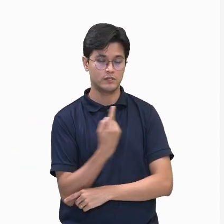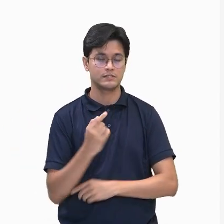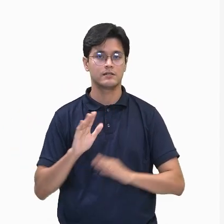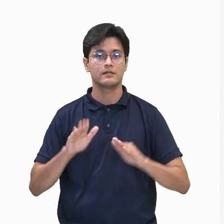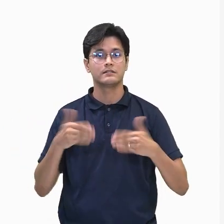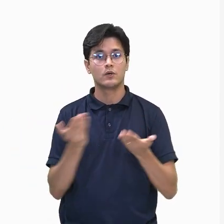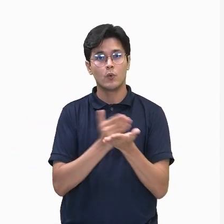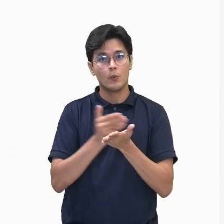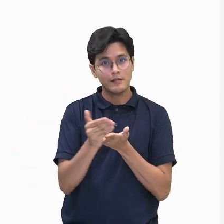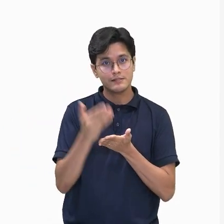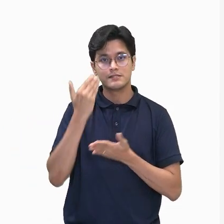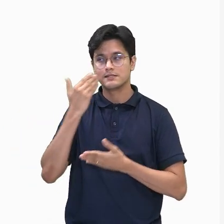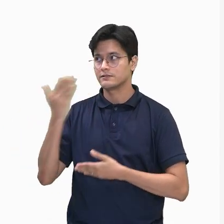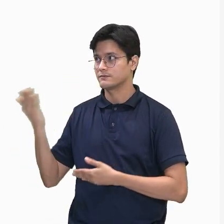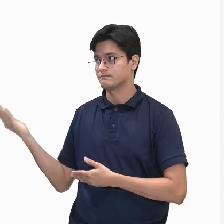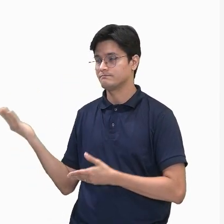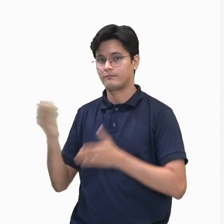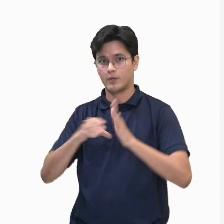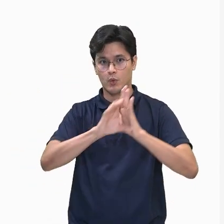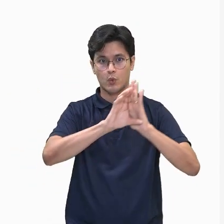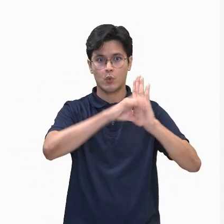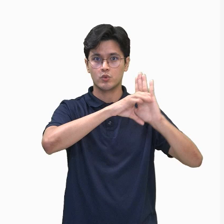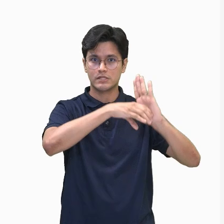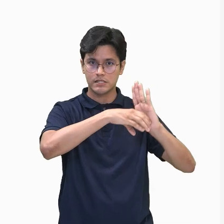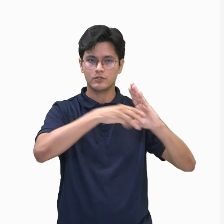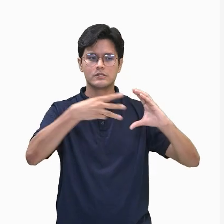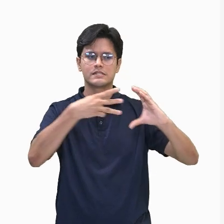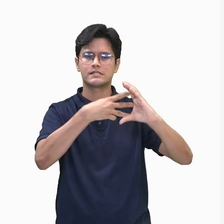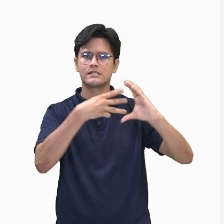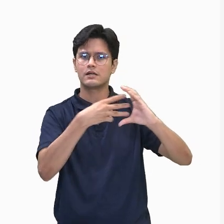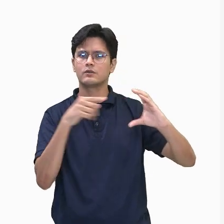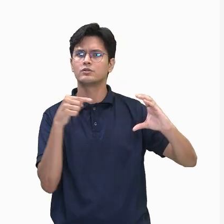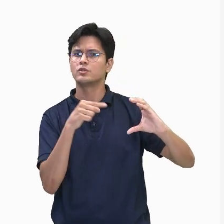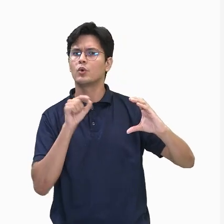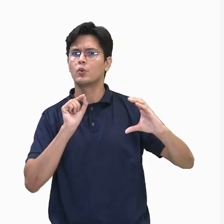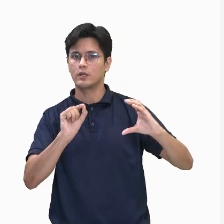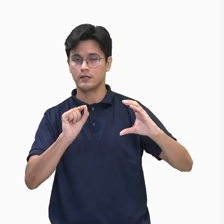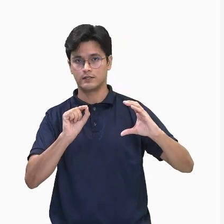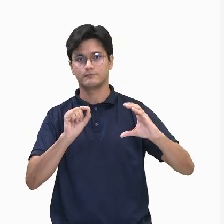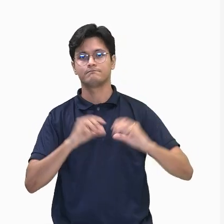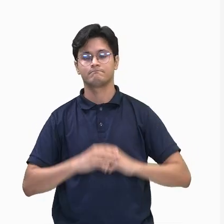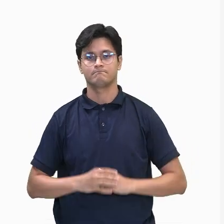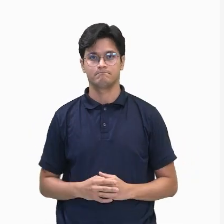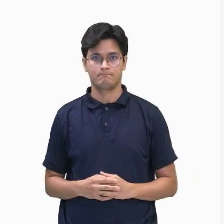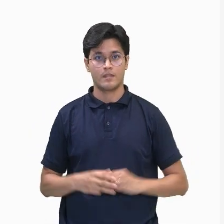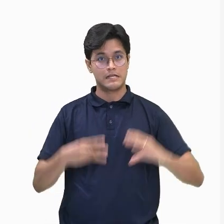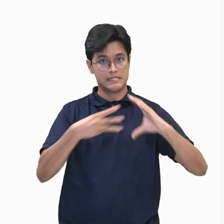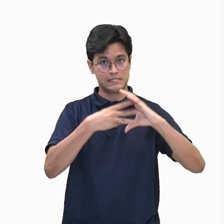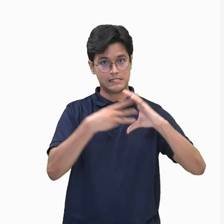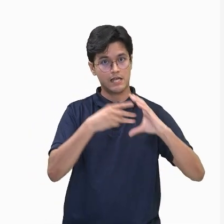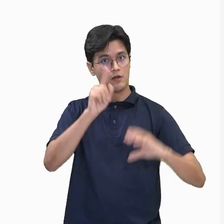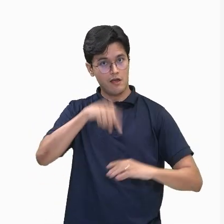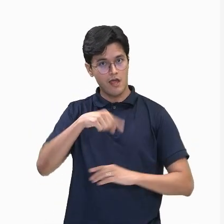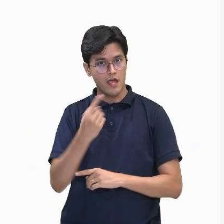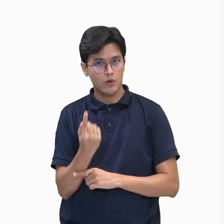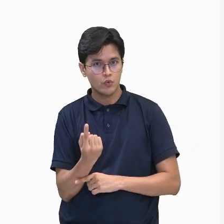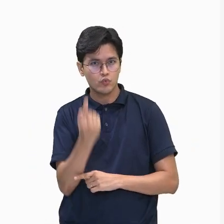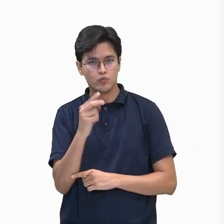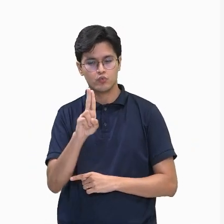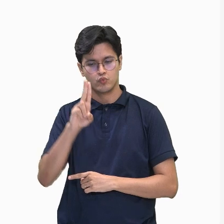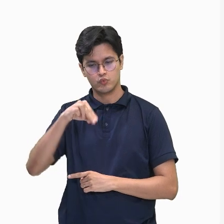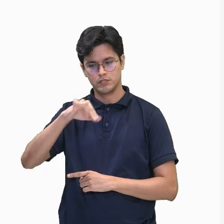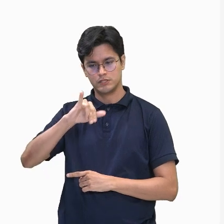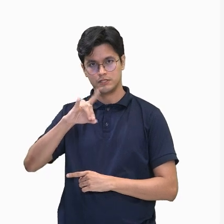Começando aí pelo conceito, o que é a célula? A célula é a unidade básica de todos os